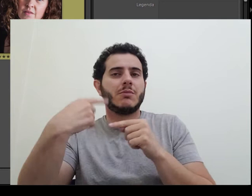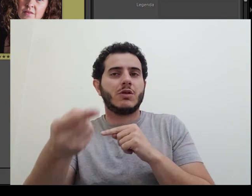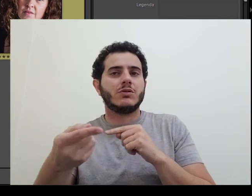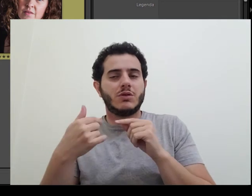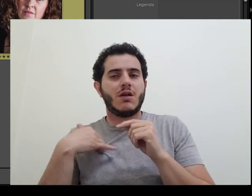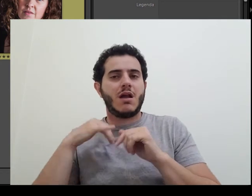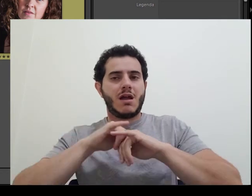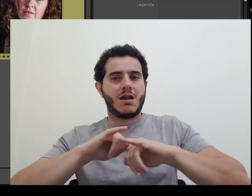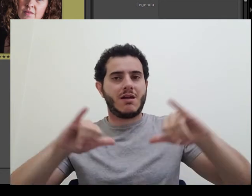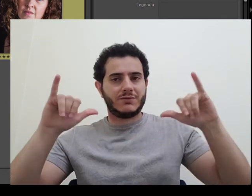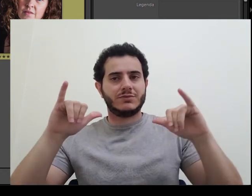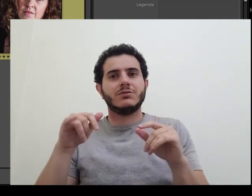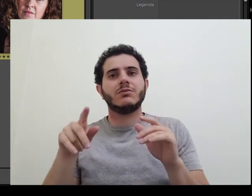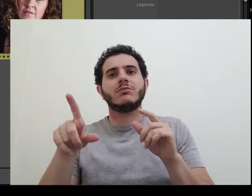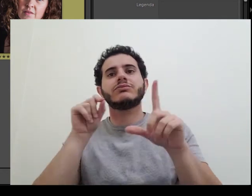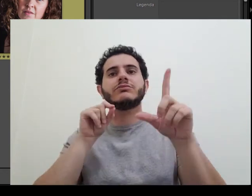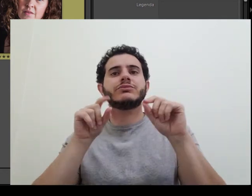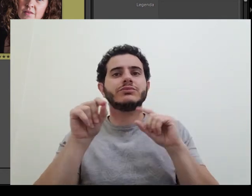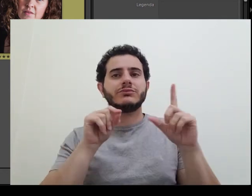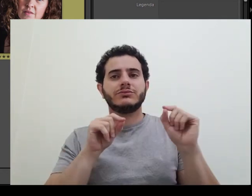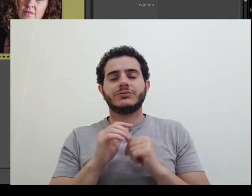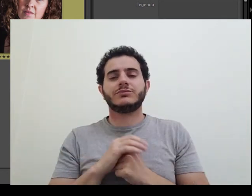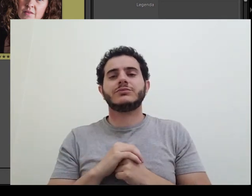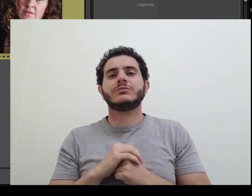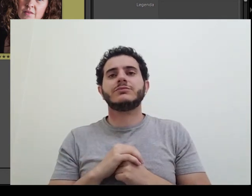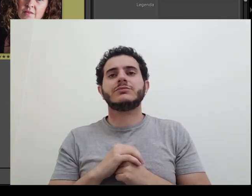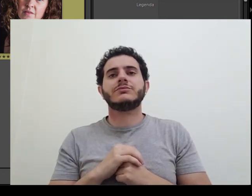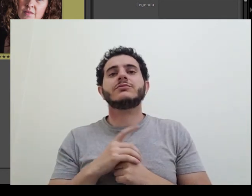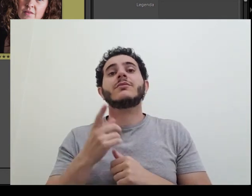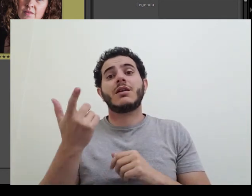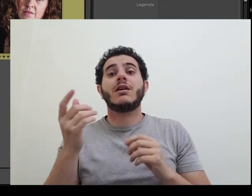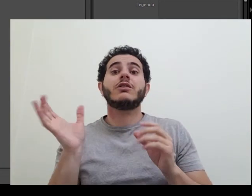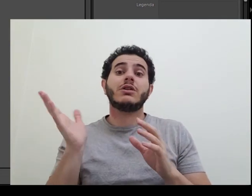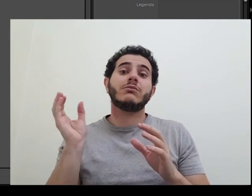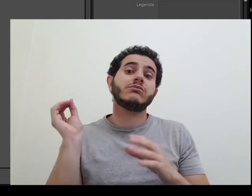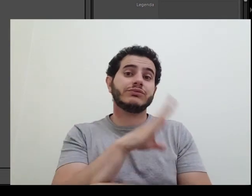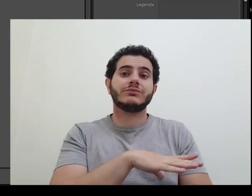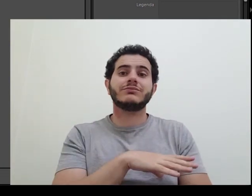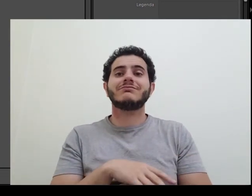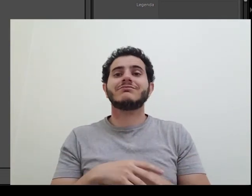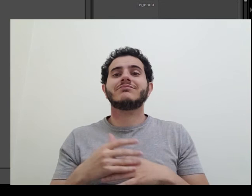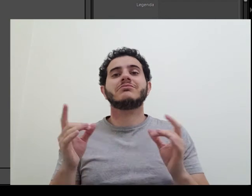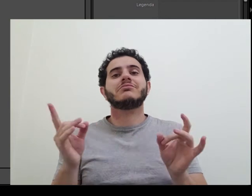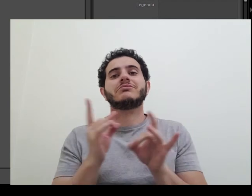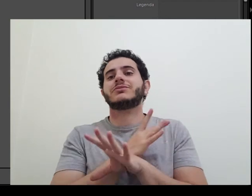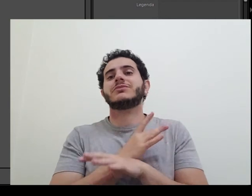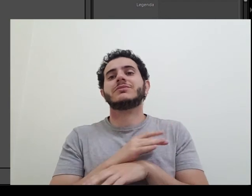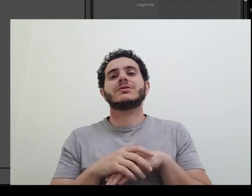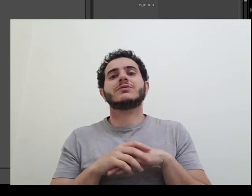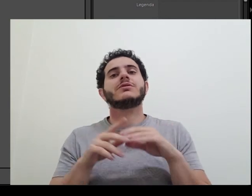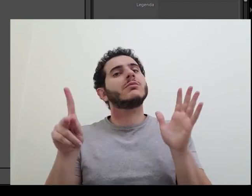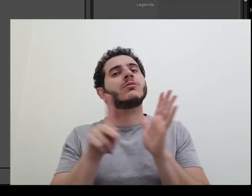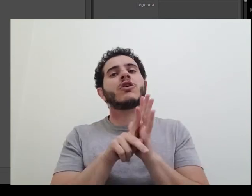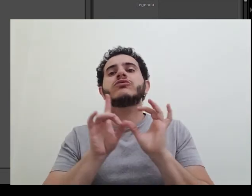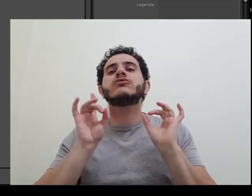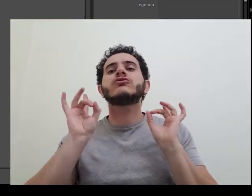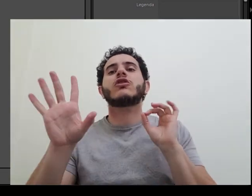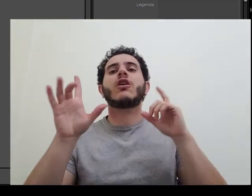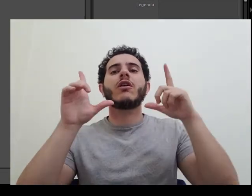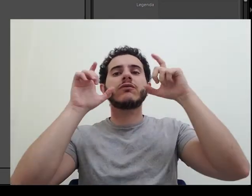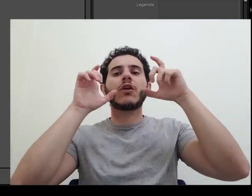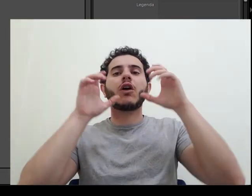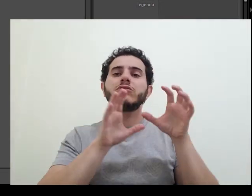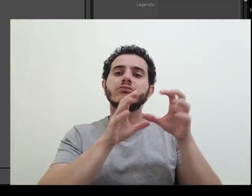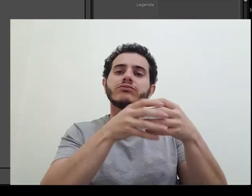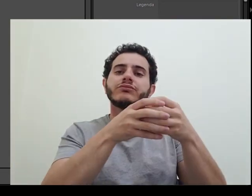eu vou fazer isso, ó, em criar fotos selecionadas. Vou manter o padrão dele, tá? Ele vai criar. Ele criou agora uma coleção